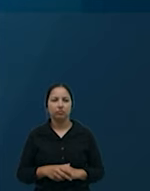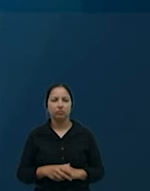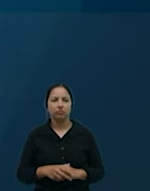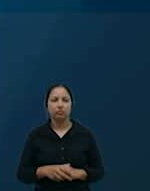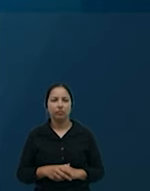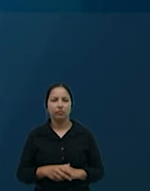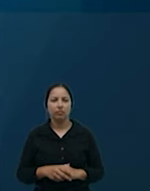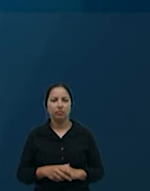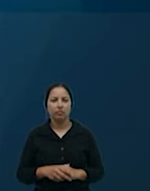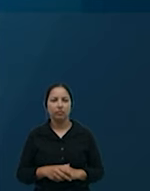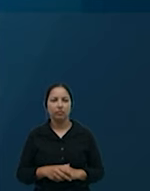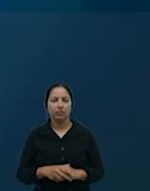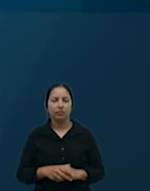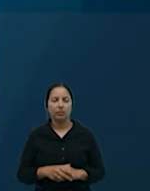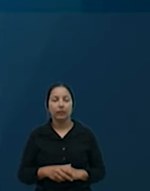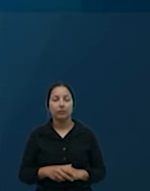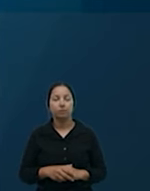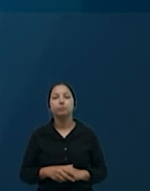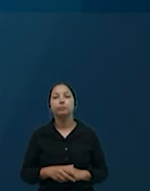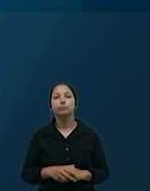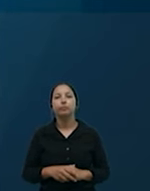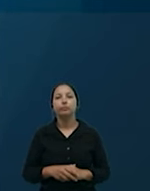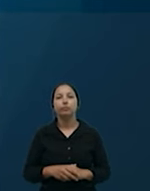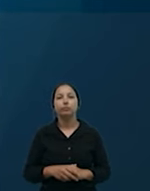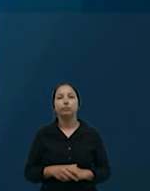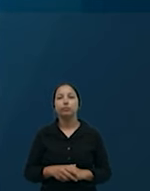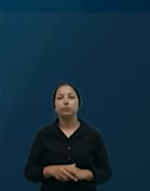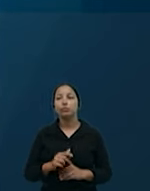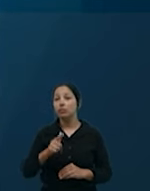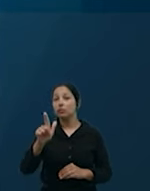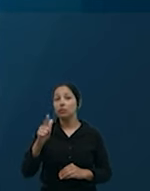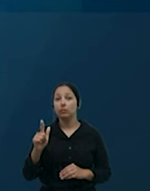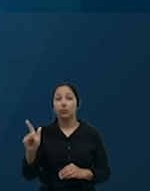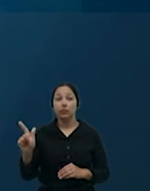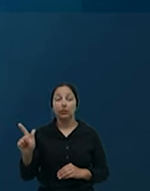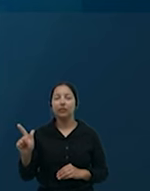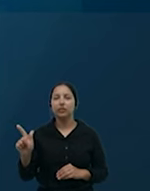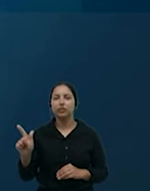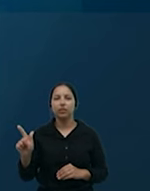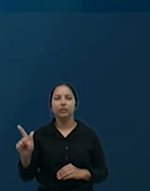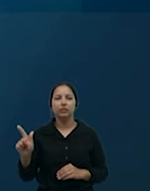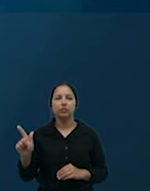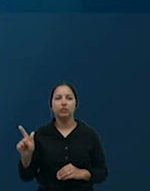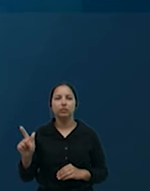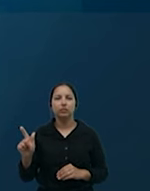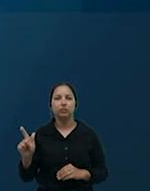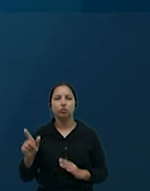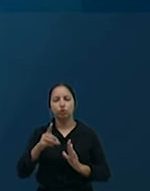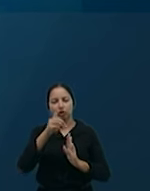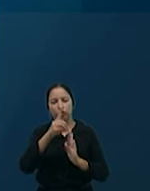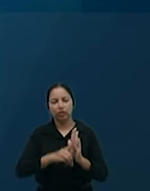atribuir àqueles que já foram violentados em todos os seus direitos,